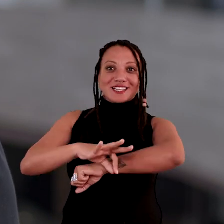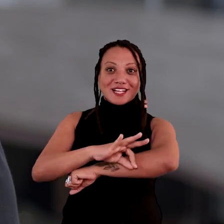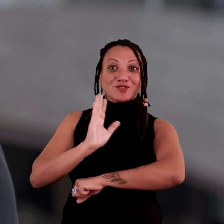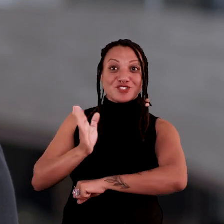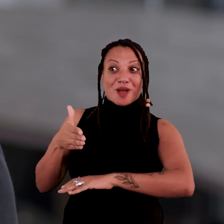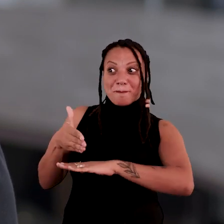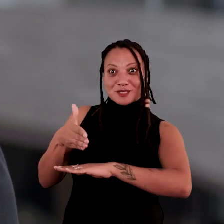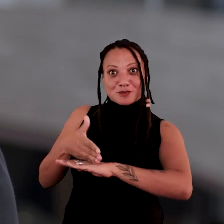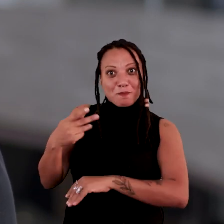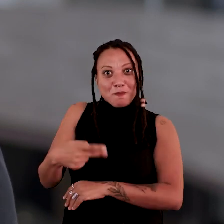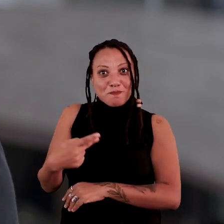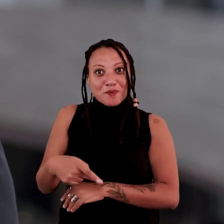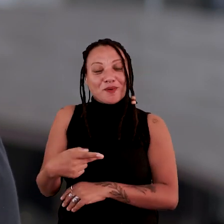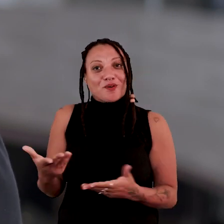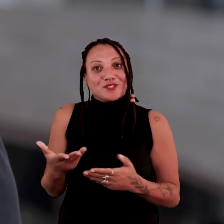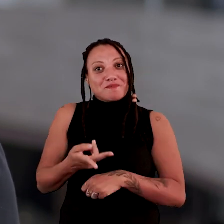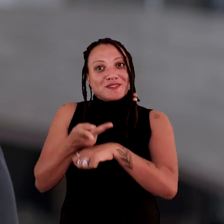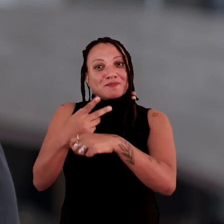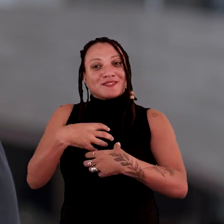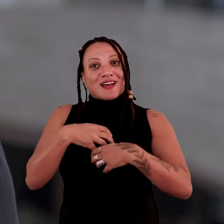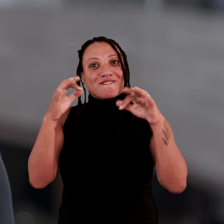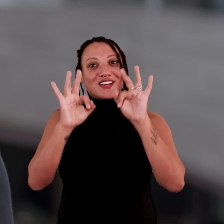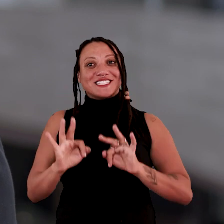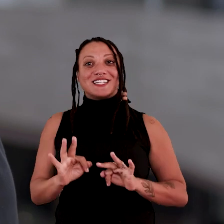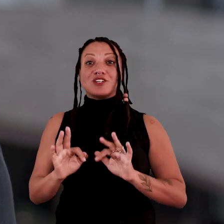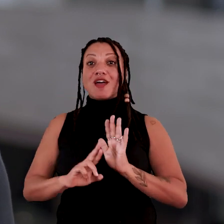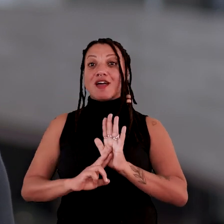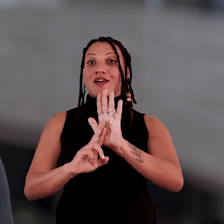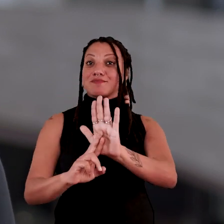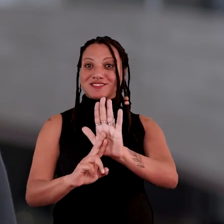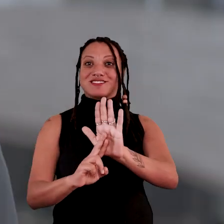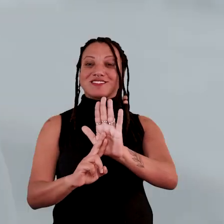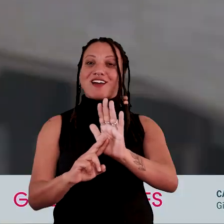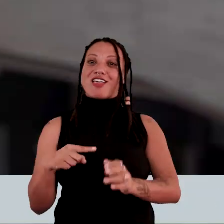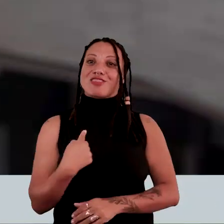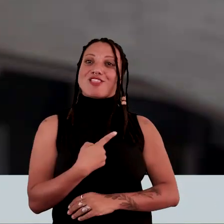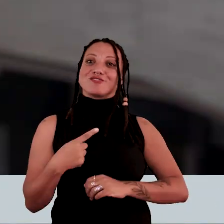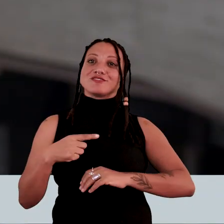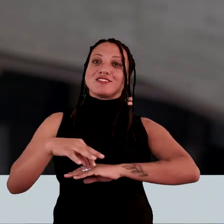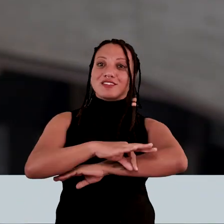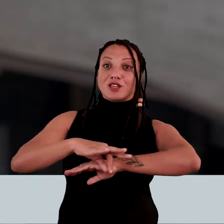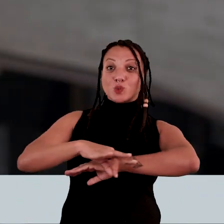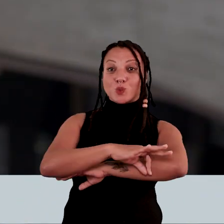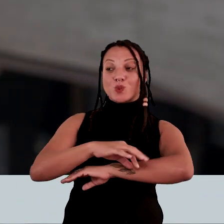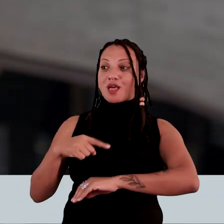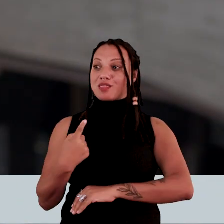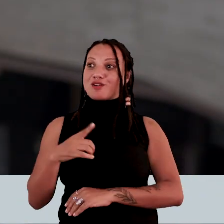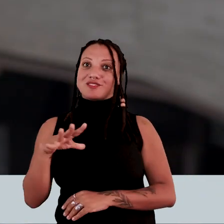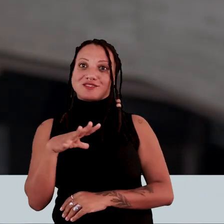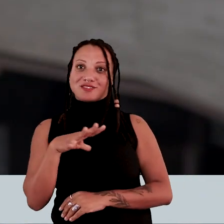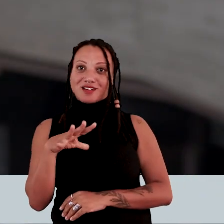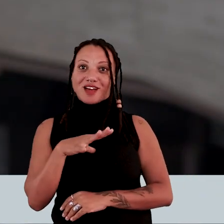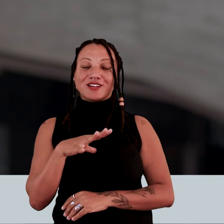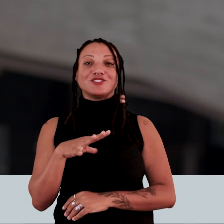arquitetura aqui, a nossa cidade e o nosso desejo e sonho dentro desse universo. Meu nome é Gisele Borges, eu